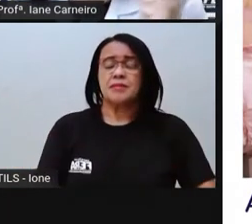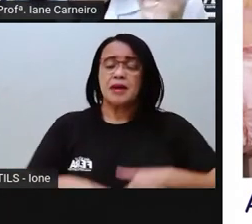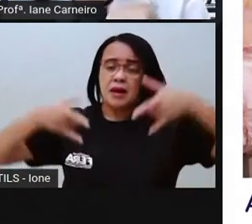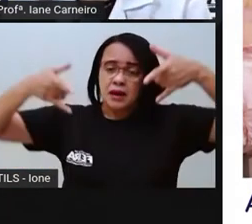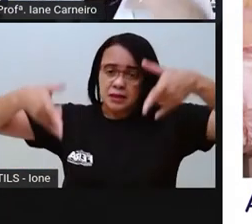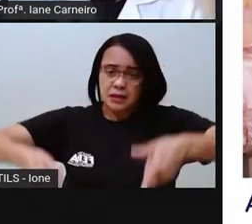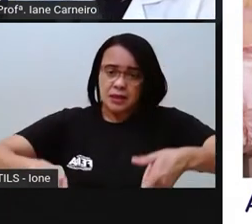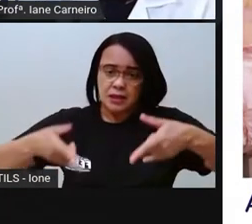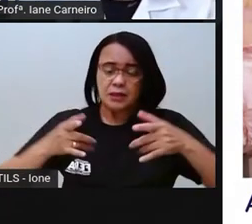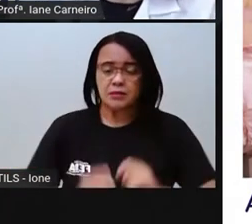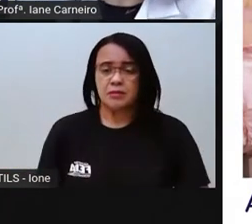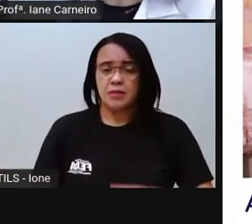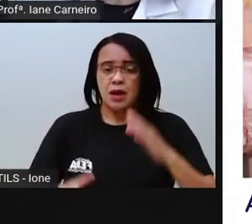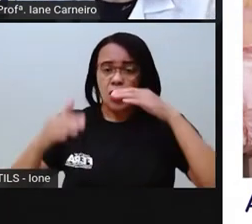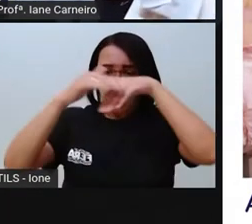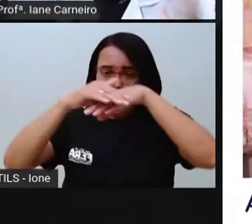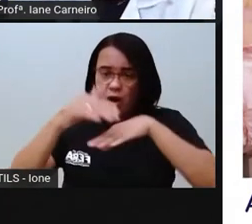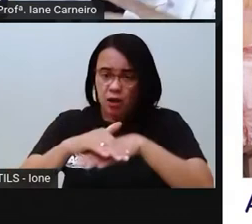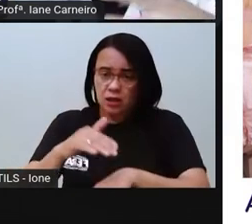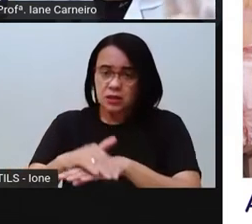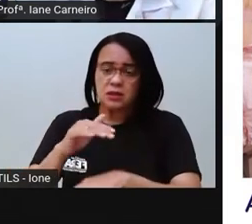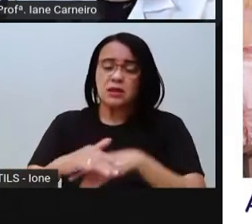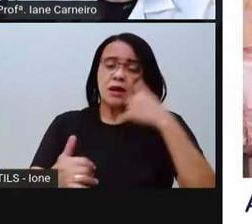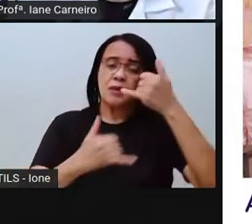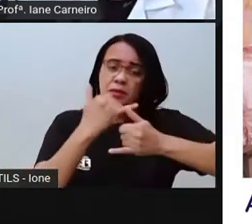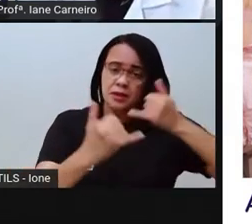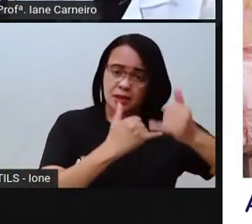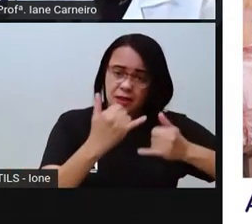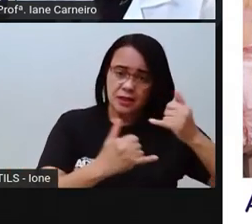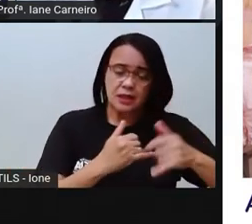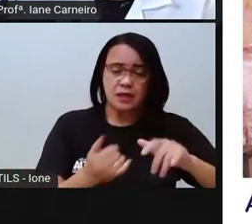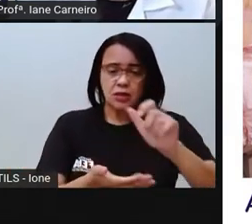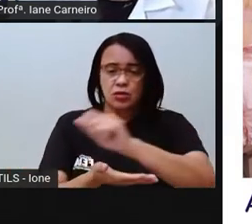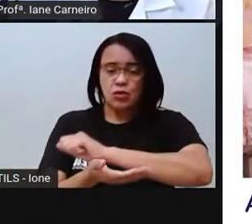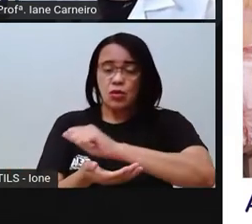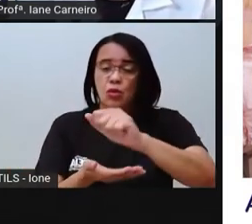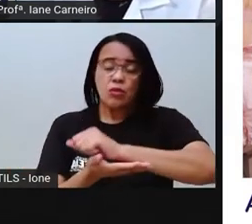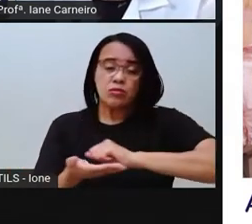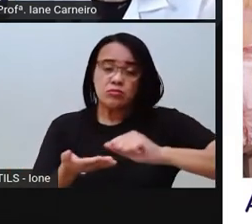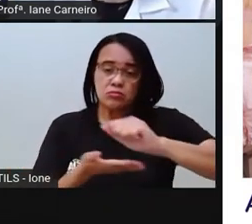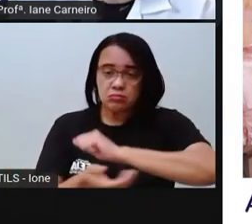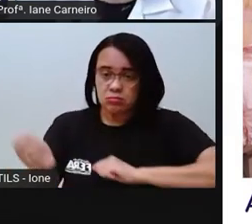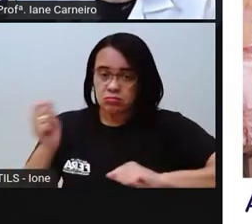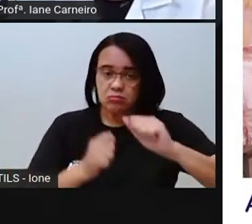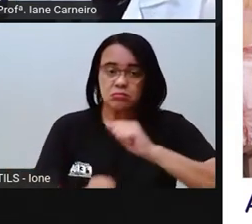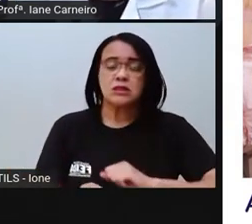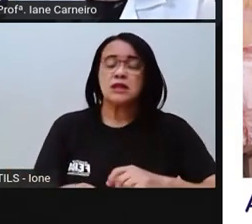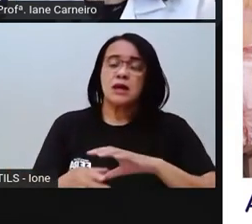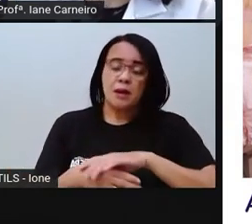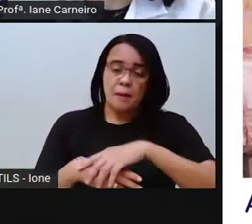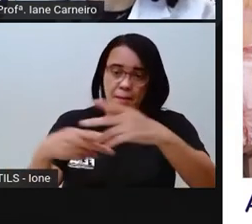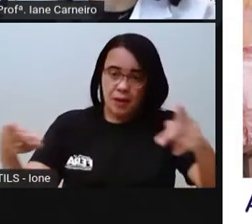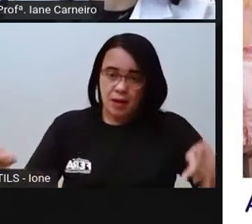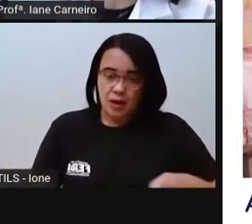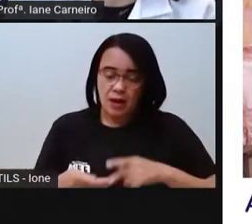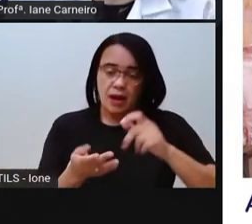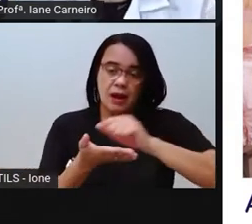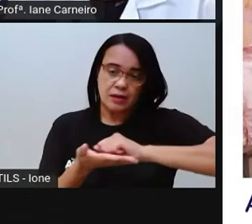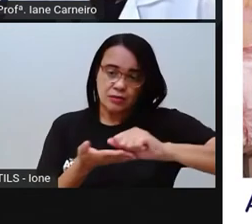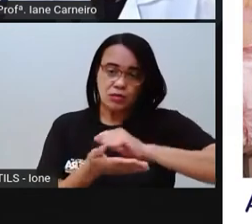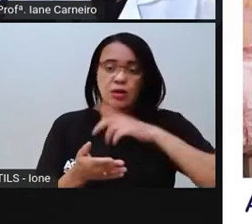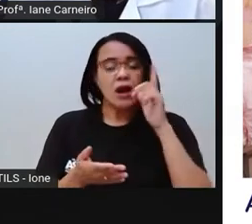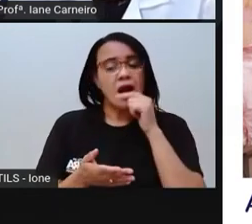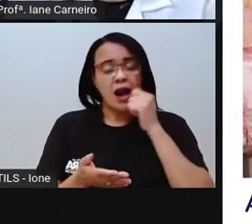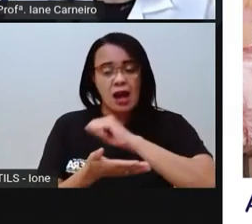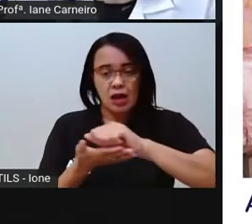roupa suja, ajudando a guardar a louça, levar a louça, né? Os pratos sujos. Então é dessa forma que